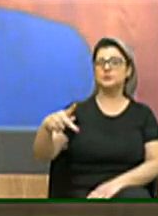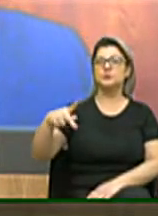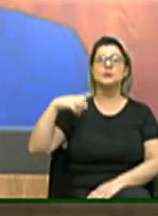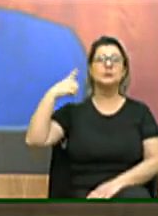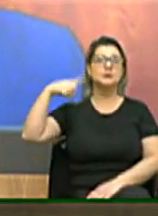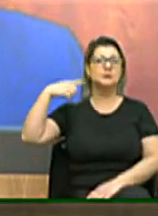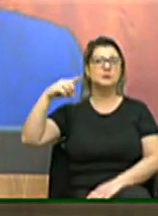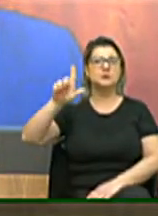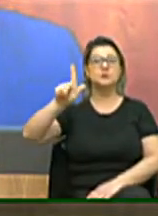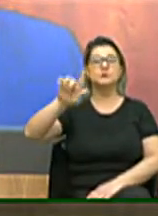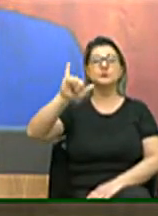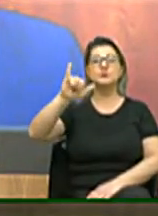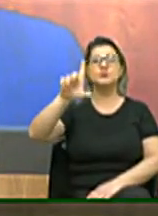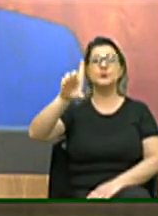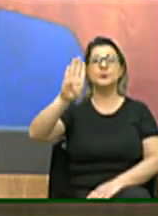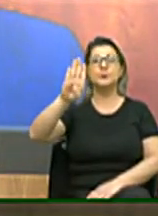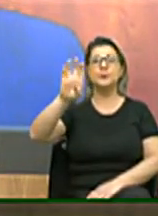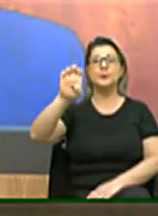Gilberto Capuani.